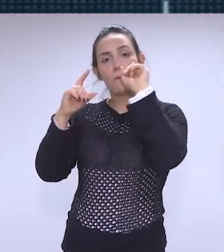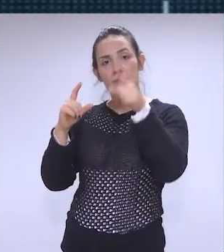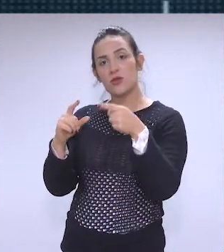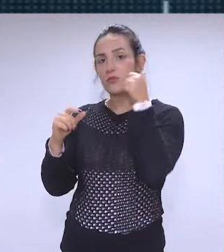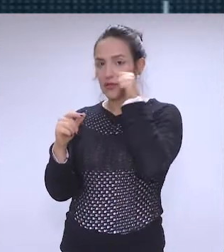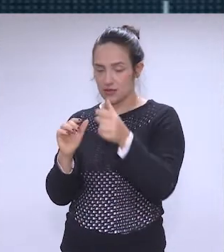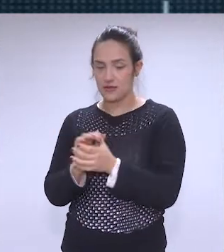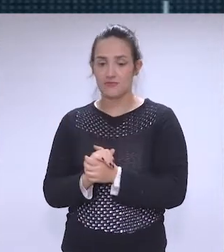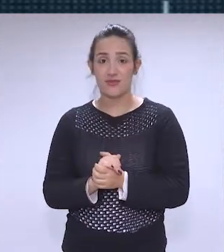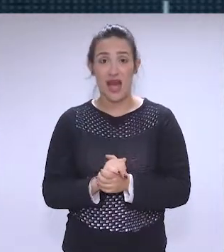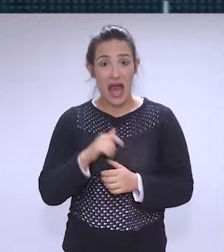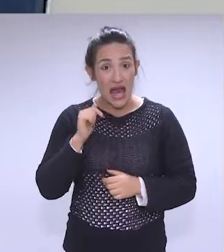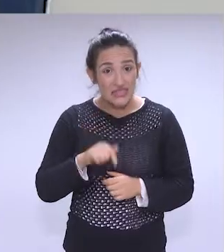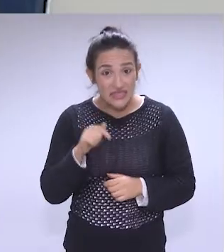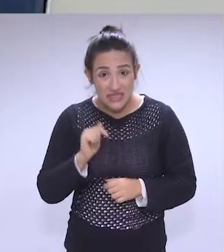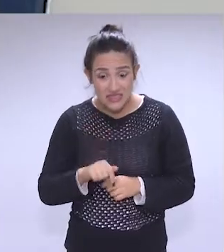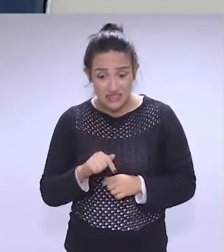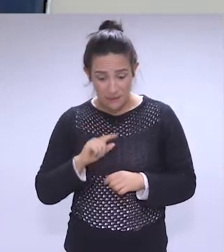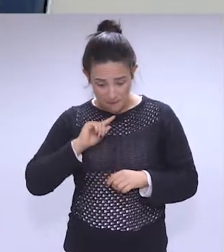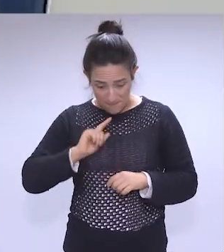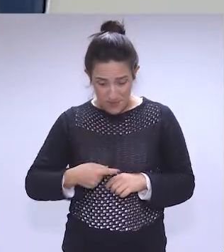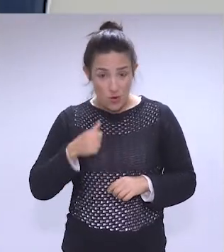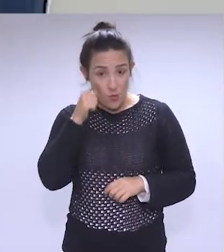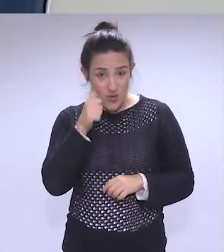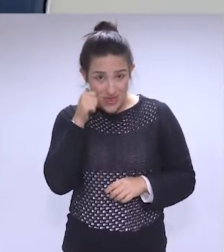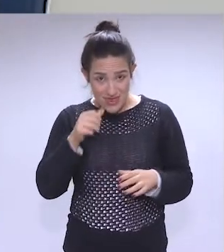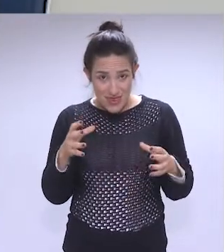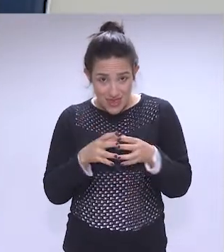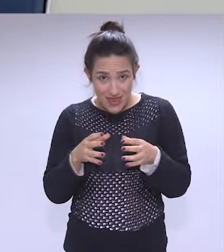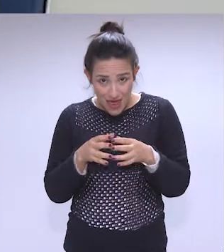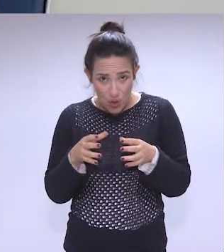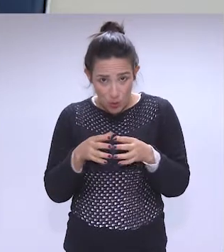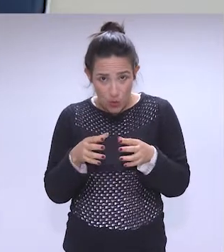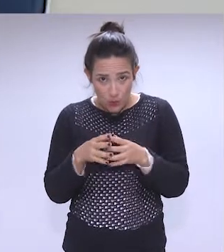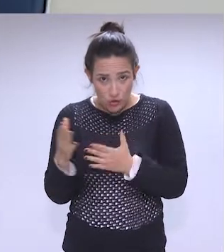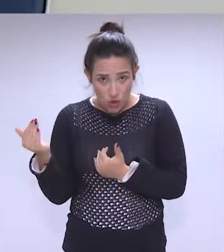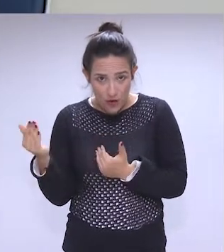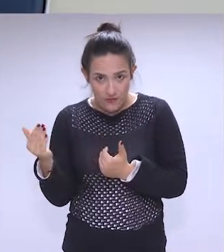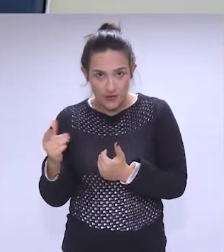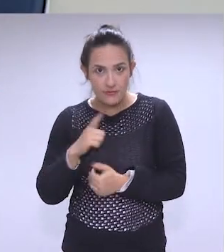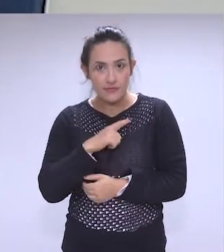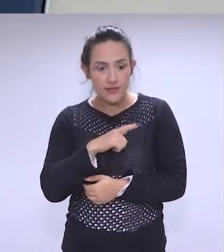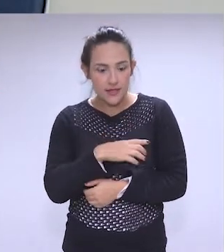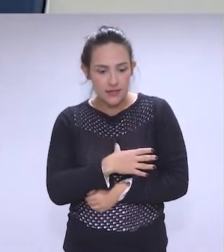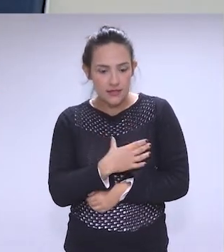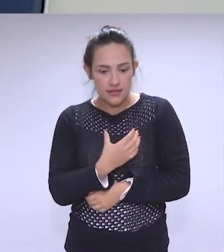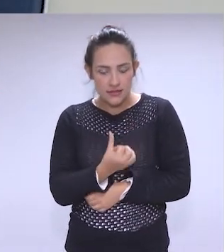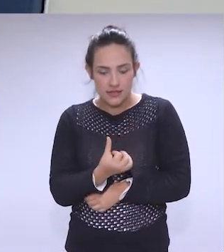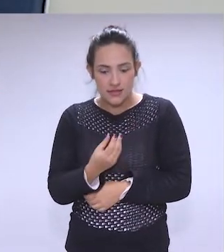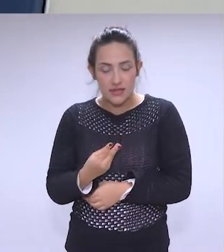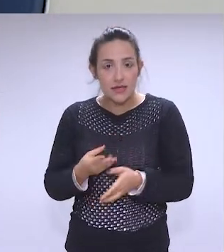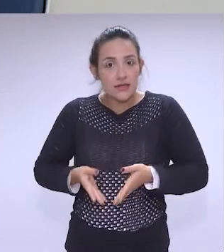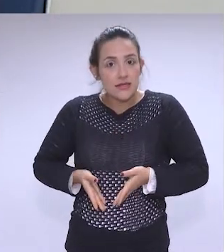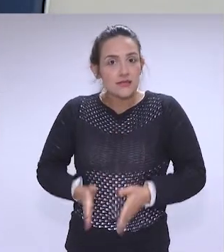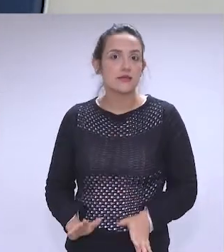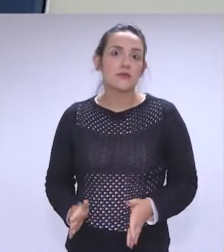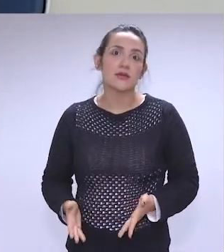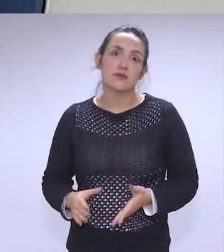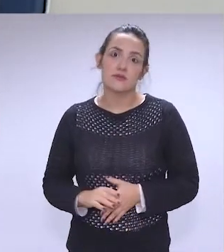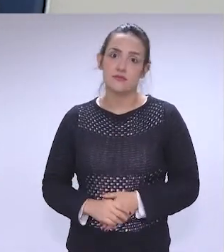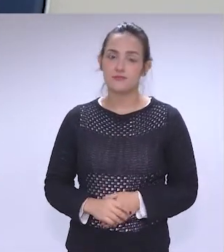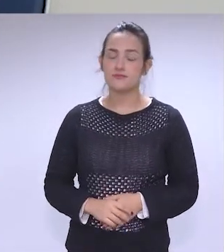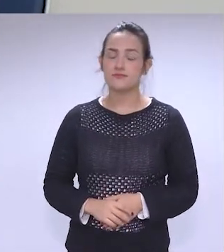um universo de 1.000 jovens. Uma vez que as meninas engravidam, dificilmente as pessoas conseguem enxergar para além da barriga ou para além do